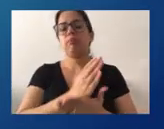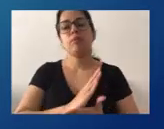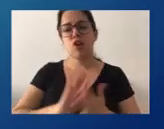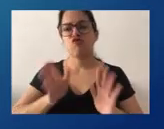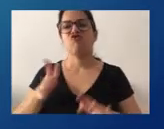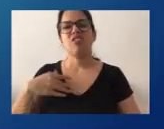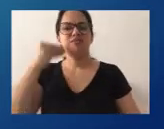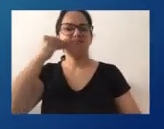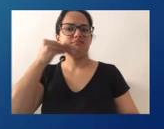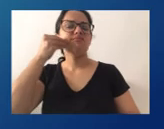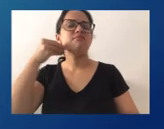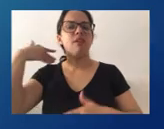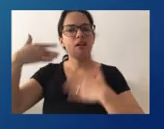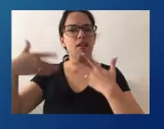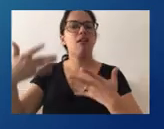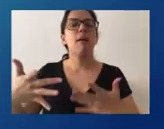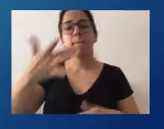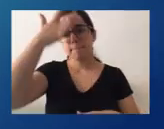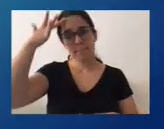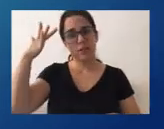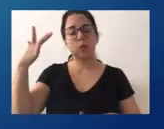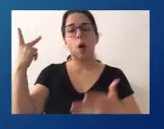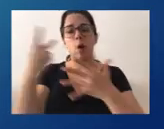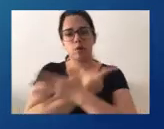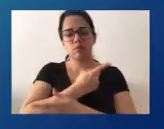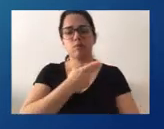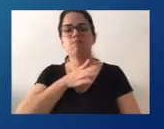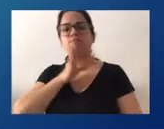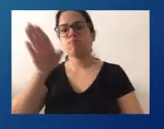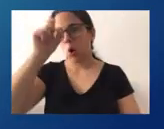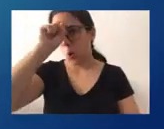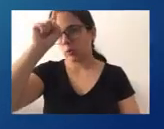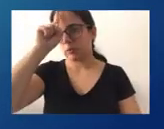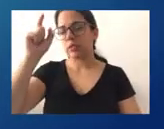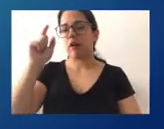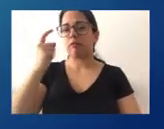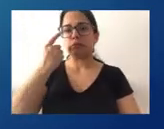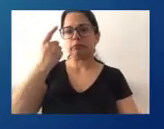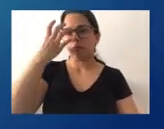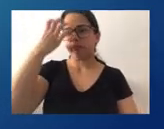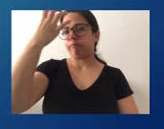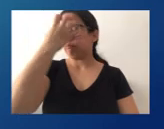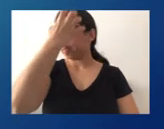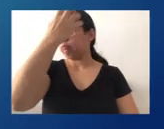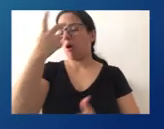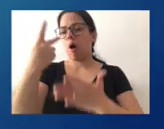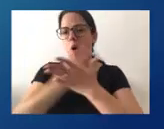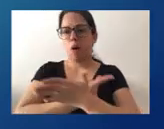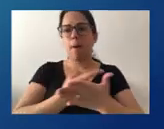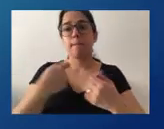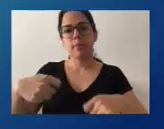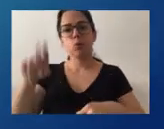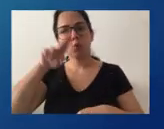algumas pessoas irem parar no hospital exatamente por ter tido esse contato com a luz ultravioleta sem o EPI adequado.